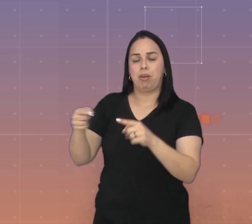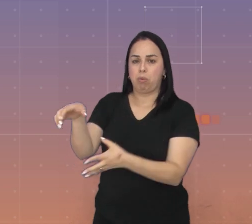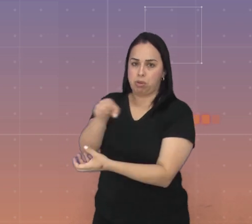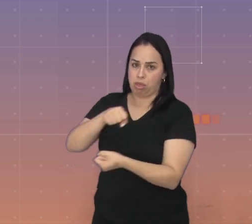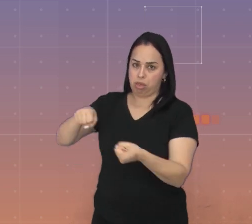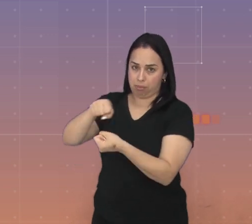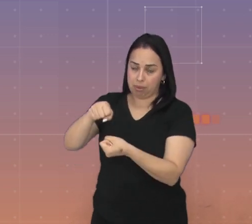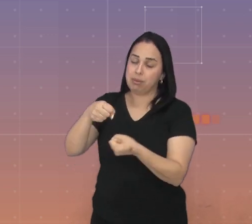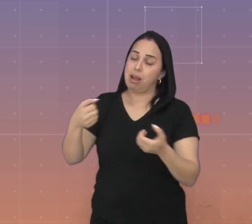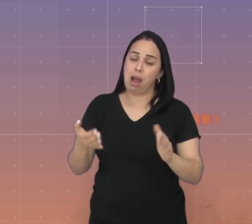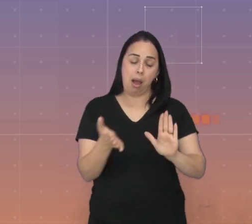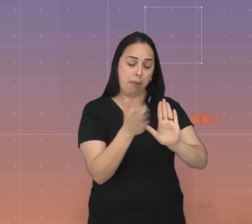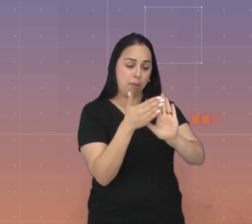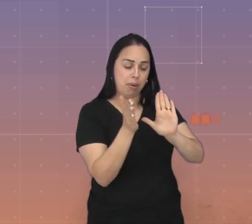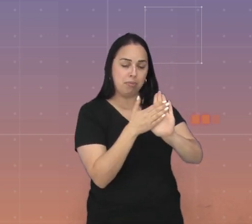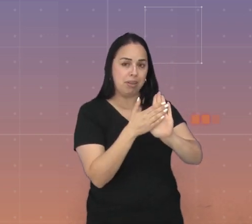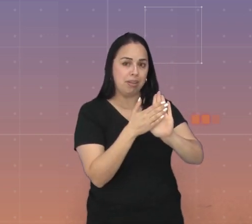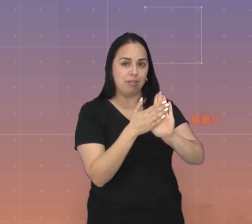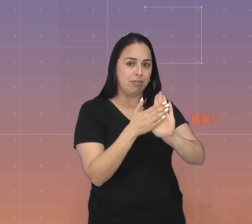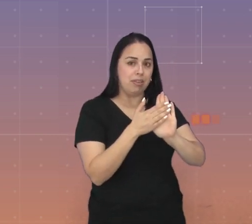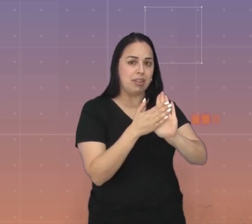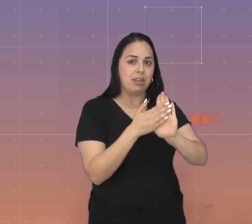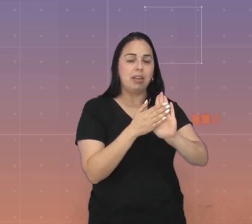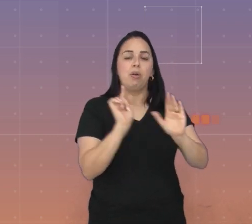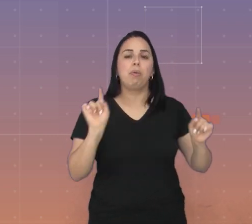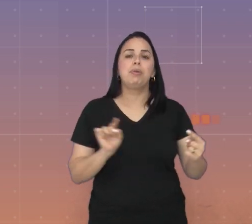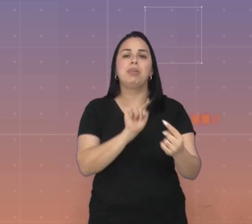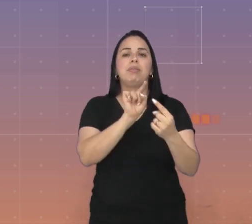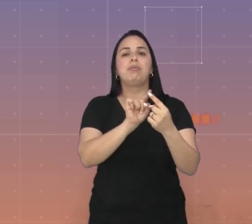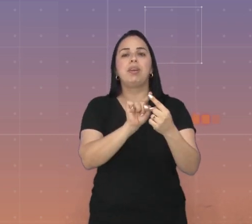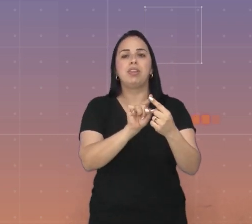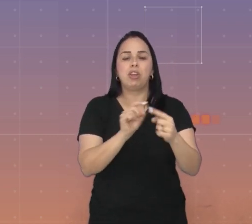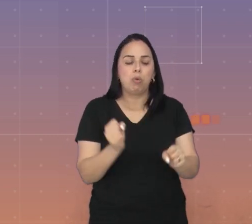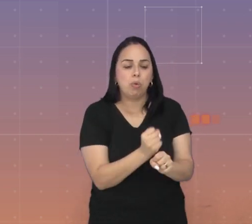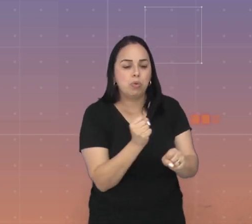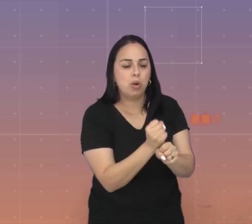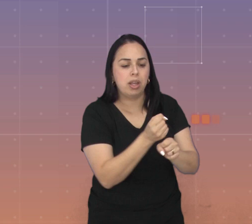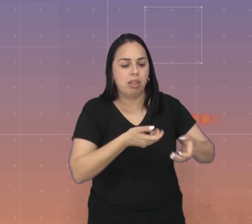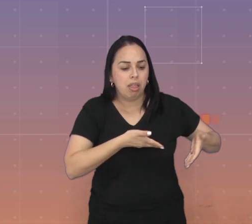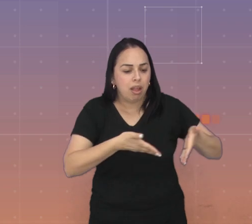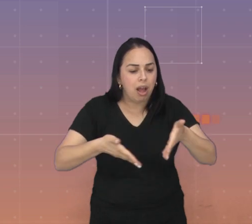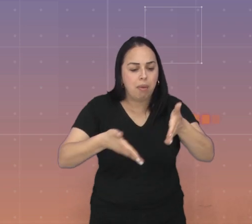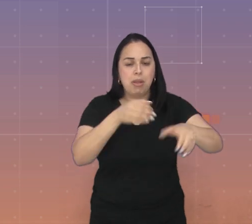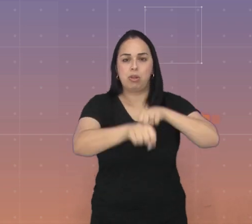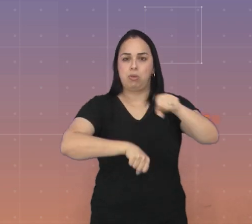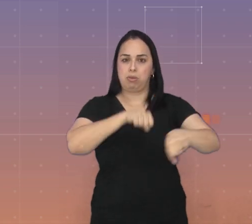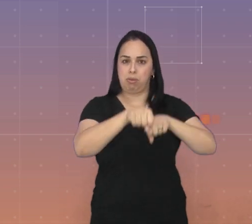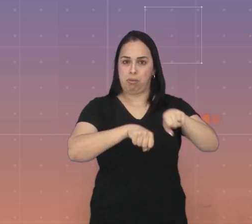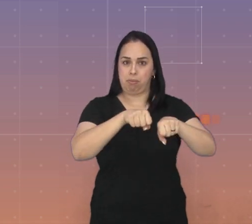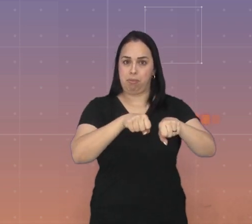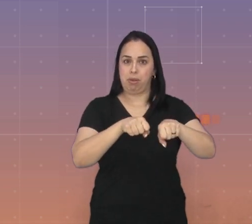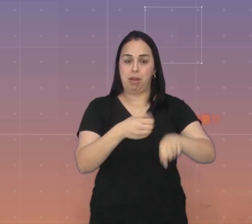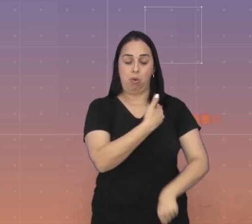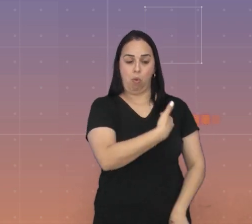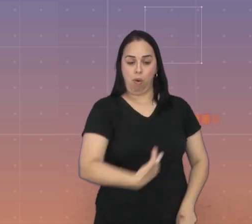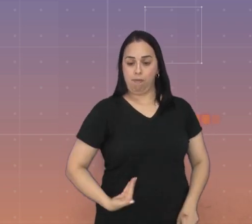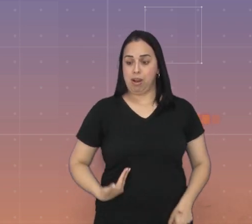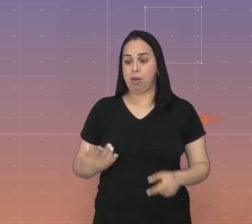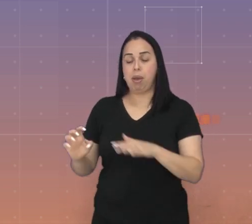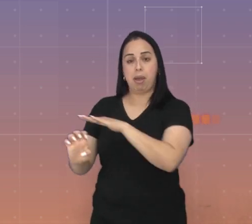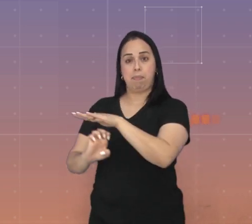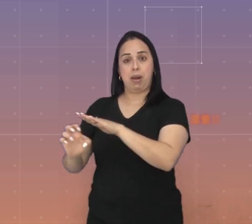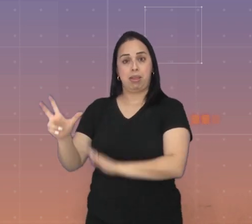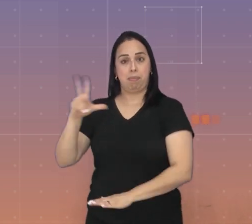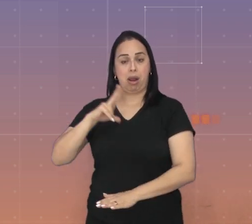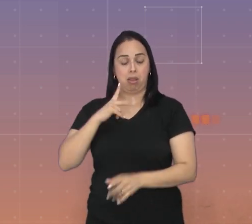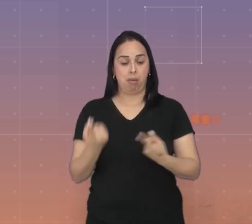pauta a sustentabilidade. Com a proposta, São José deve ganhar mais ciclovias a partir de parcerias entre empresas e